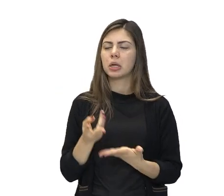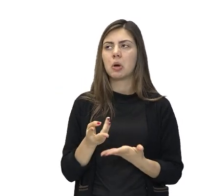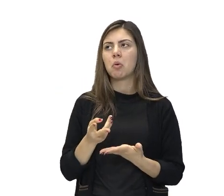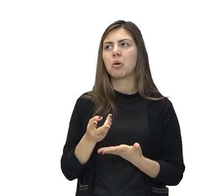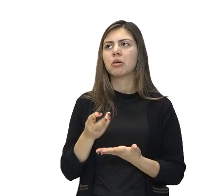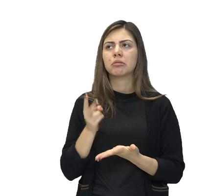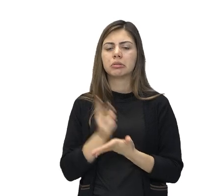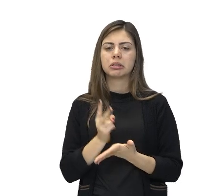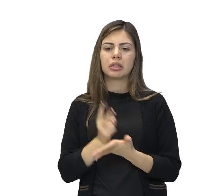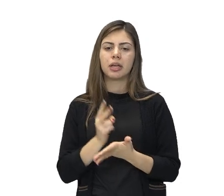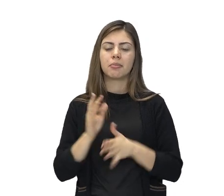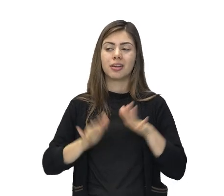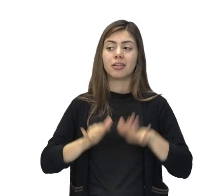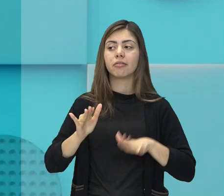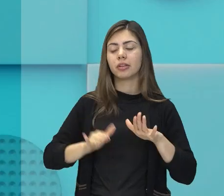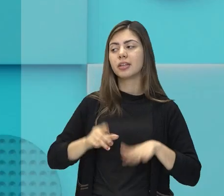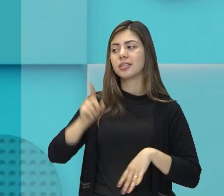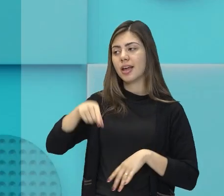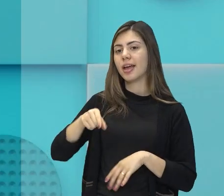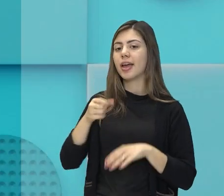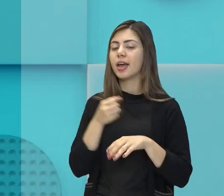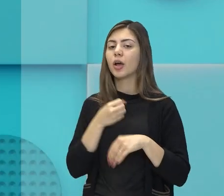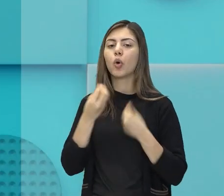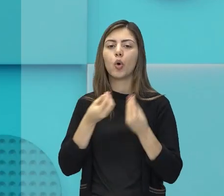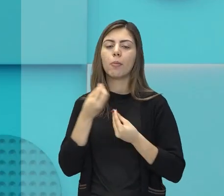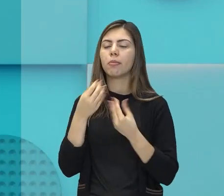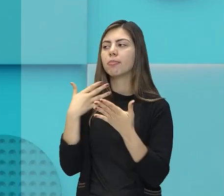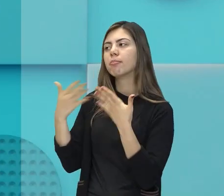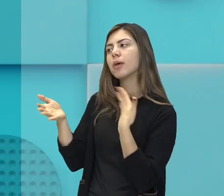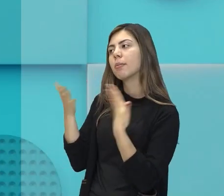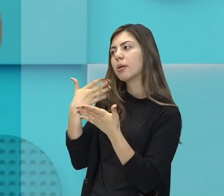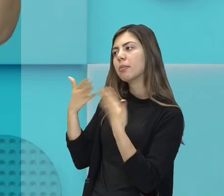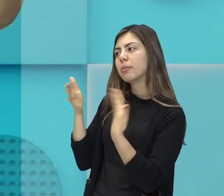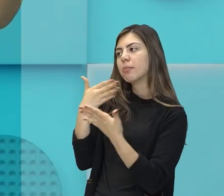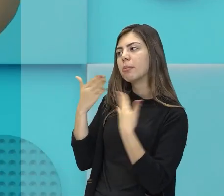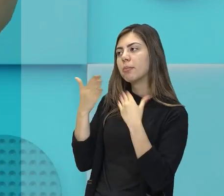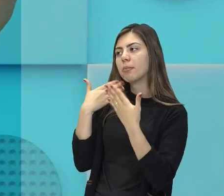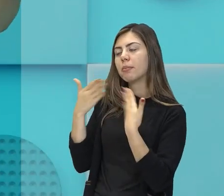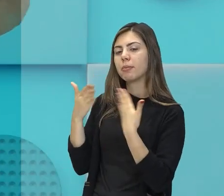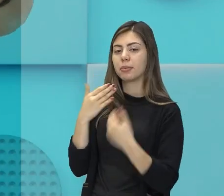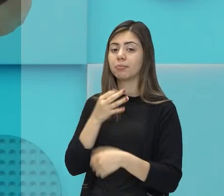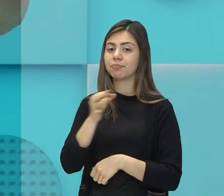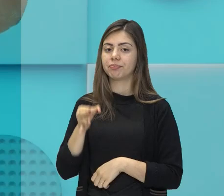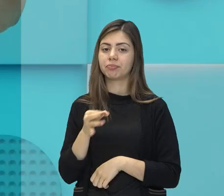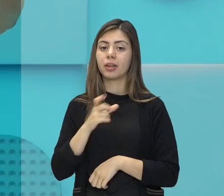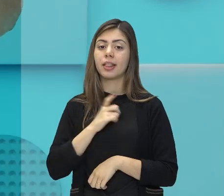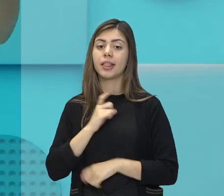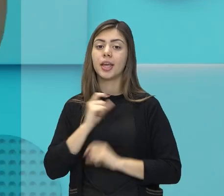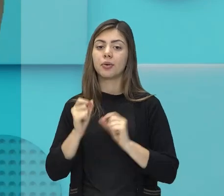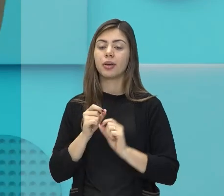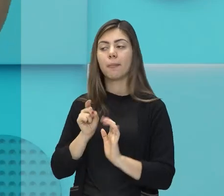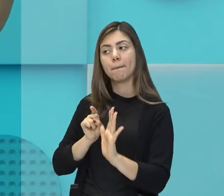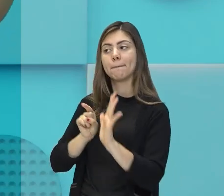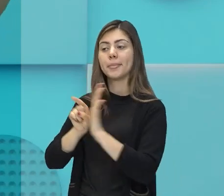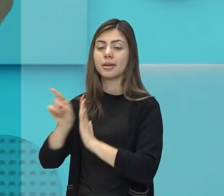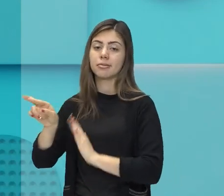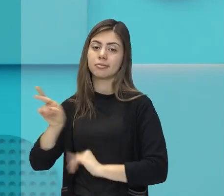entrevista se desenvolve através de uma conversa, certo? Nós vamos ter ali entrevistador e